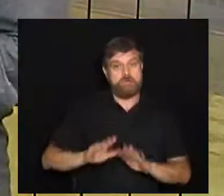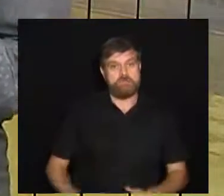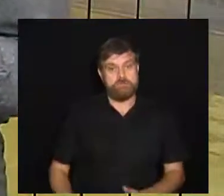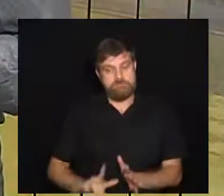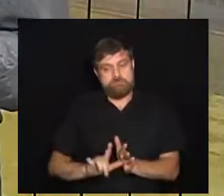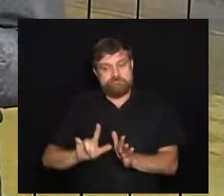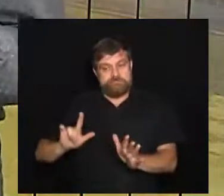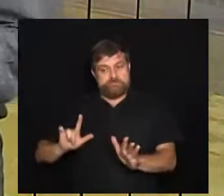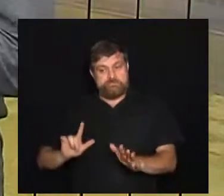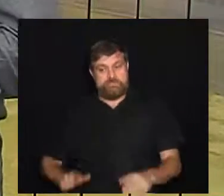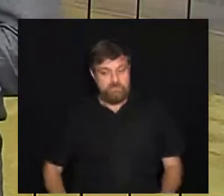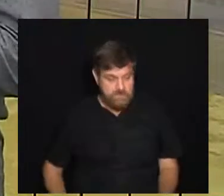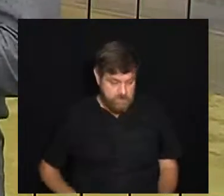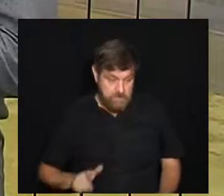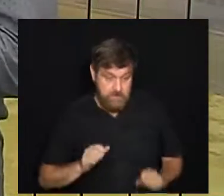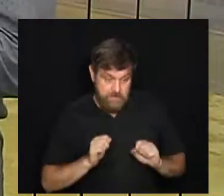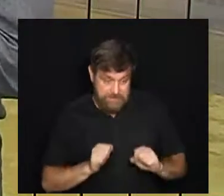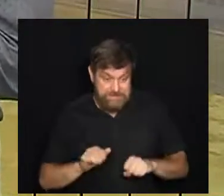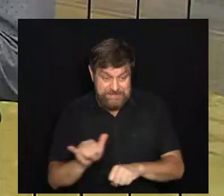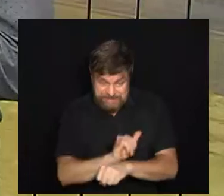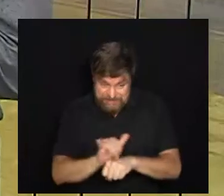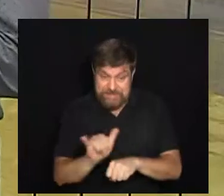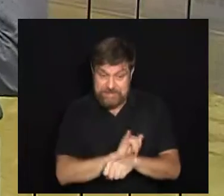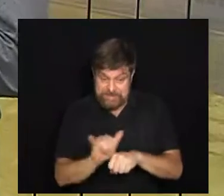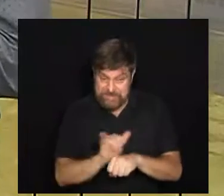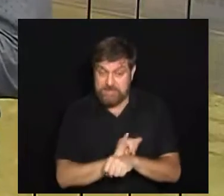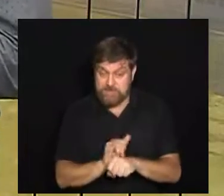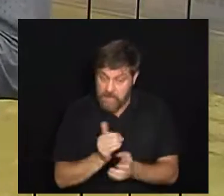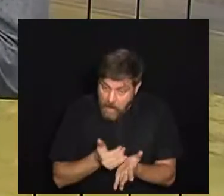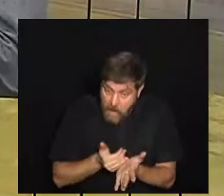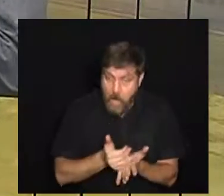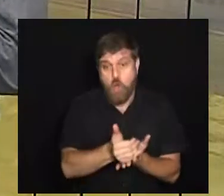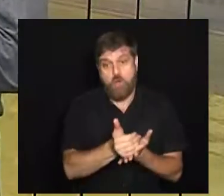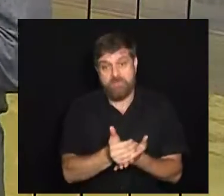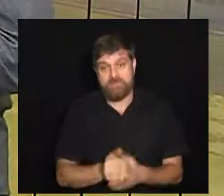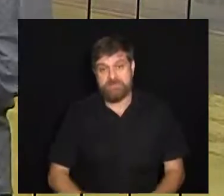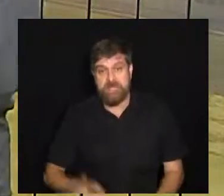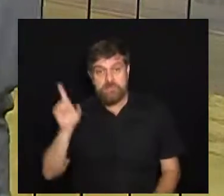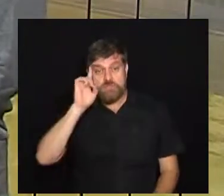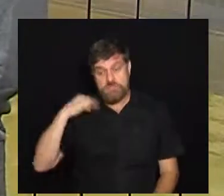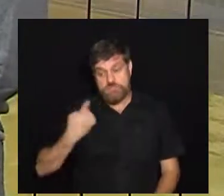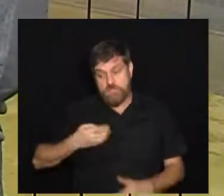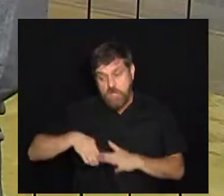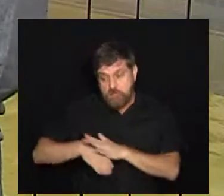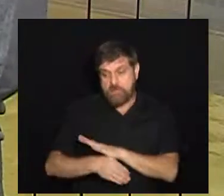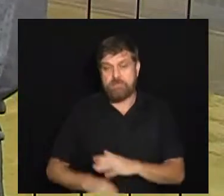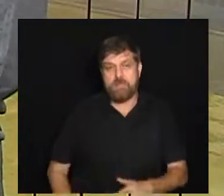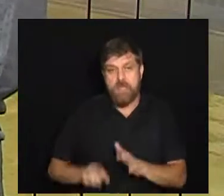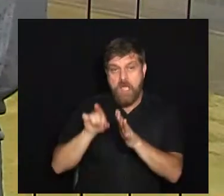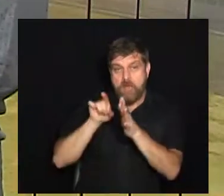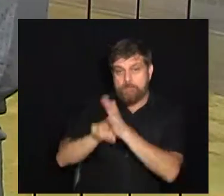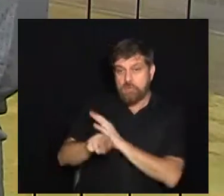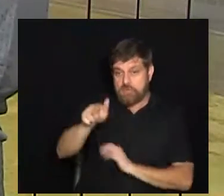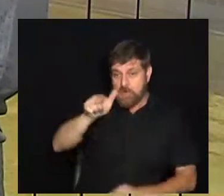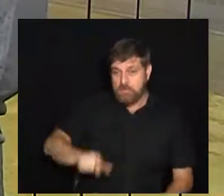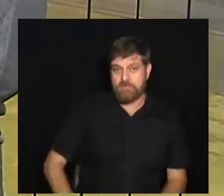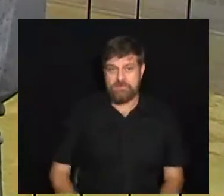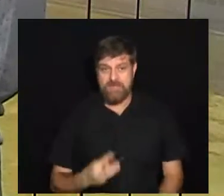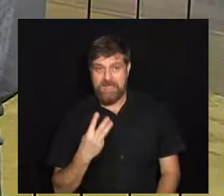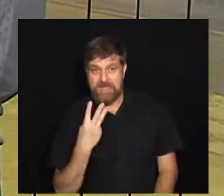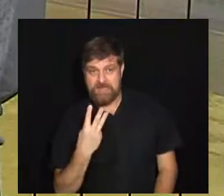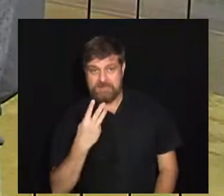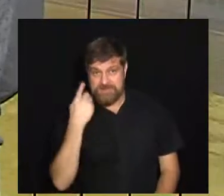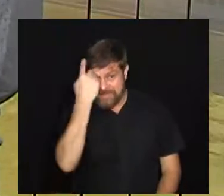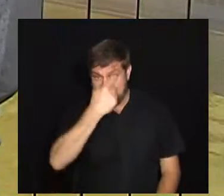estranha comigo não tem nada de estranho mas algumas medidas nós temos que começar a tomar até no dia a dia exatamente mais uma pergunta aqui 3 horas